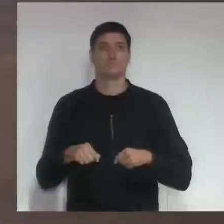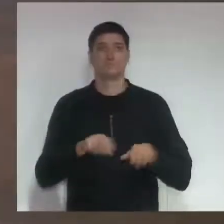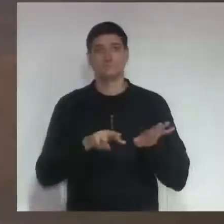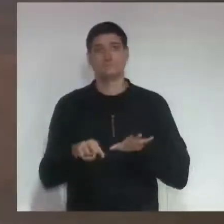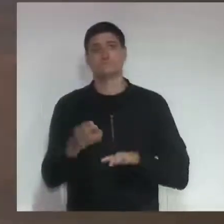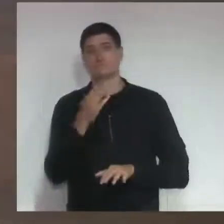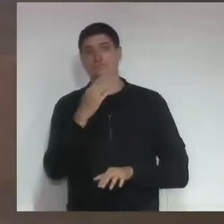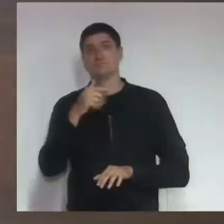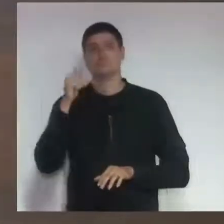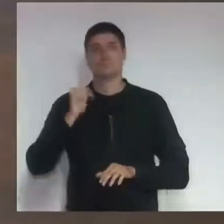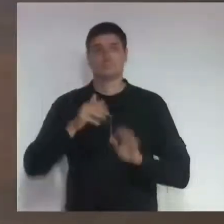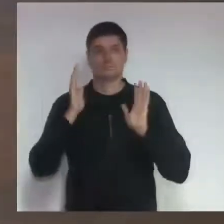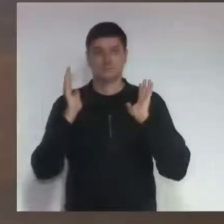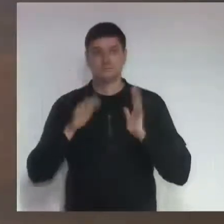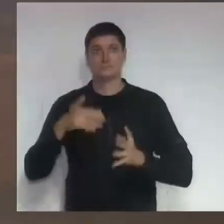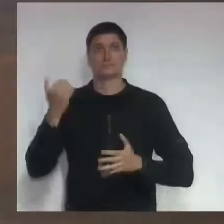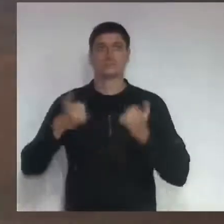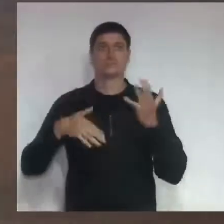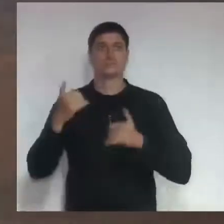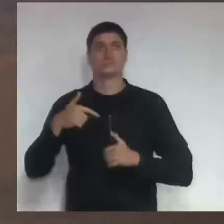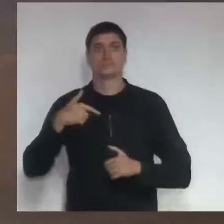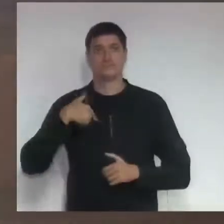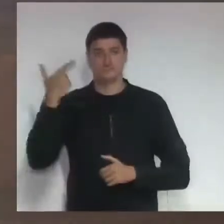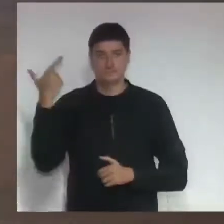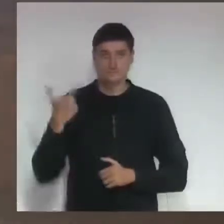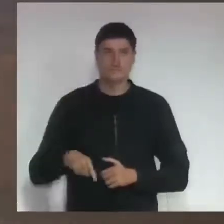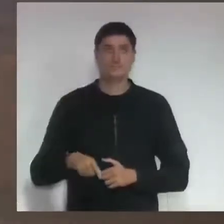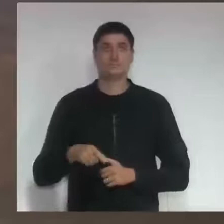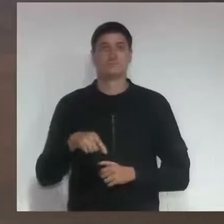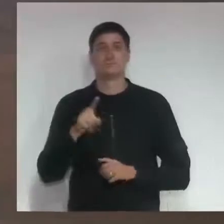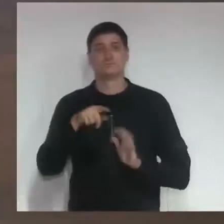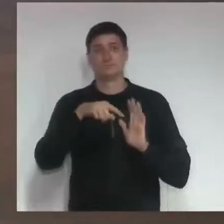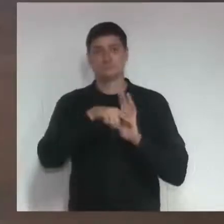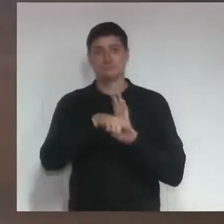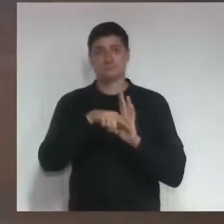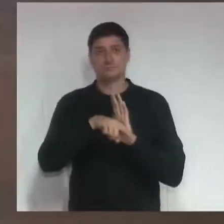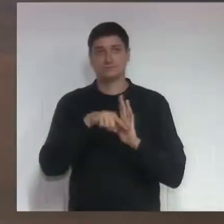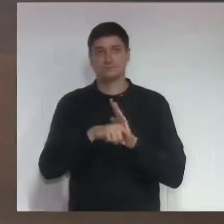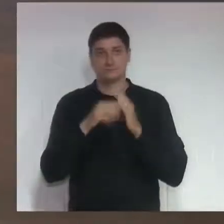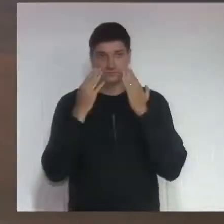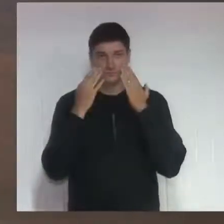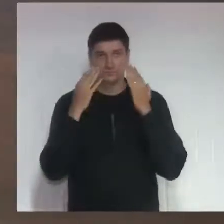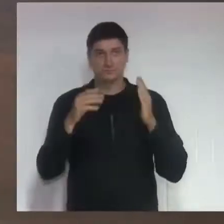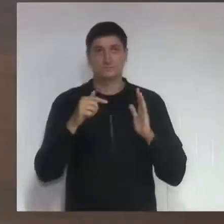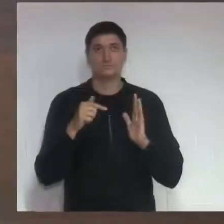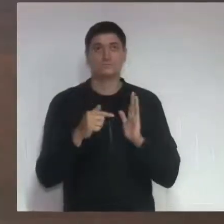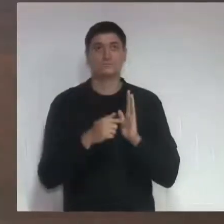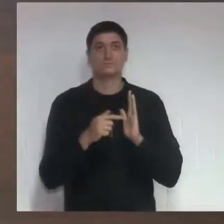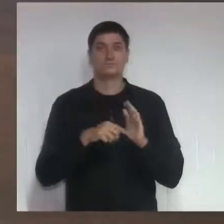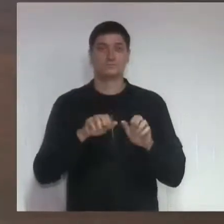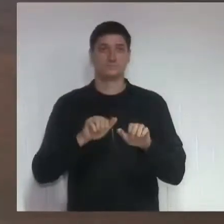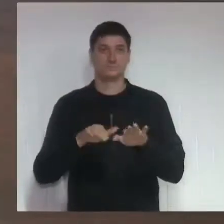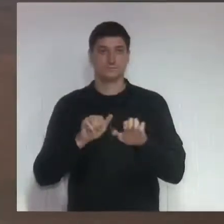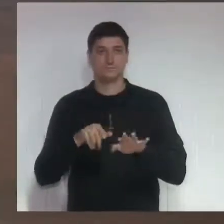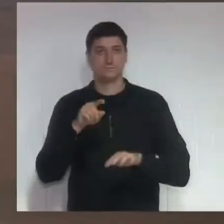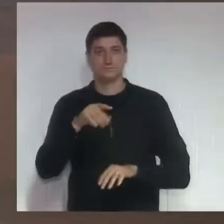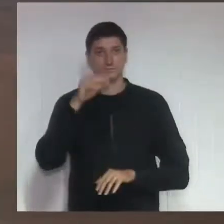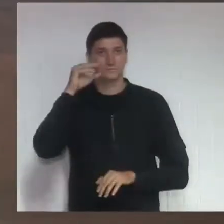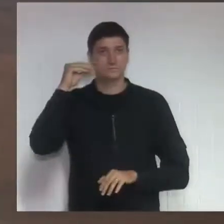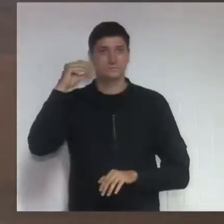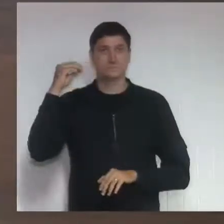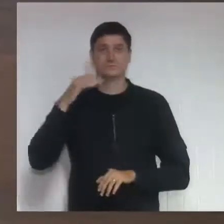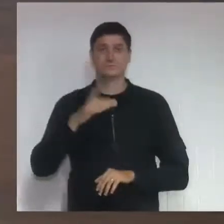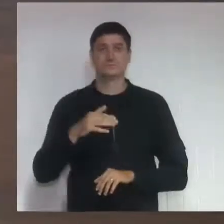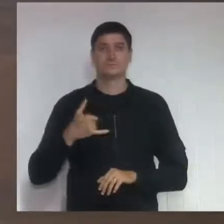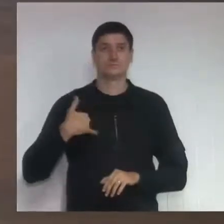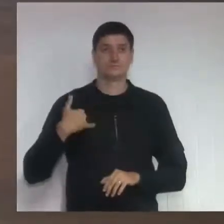vou falar novamente sobre essa pesquisa. Cerca de 30% dos adolescentes de 15 a